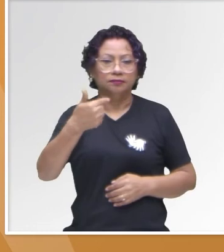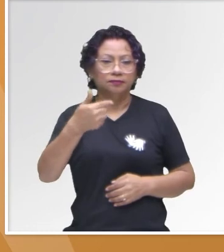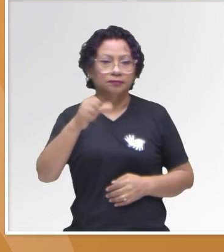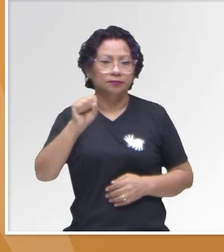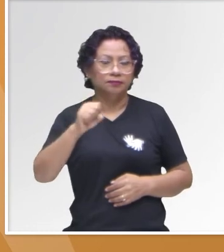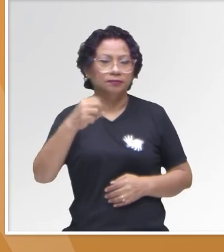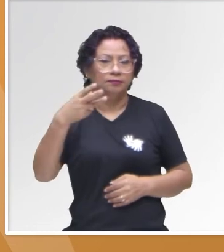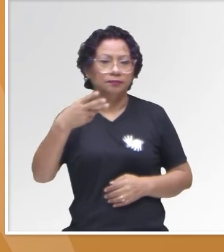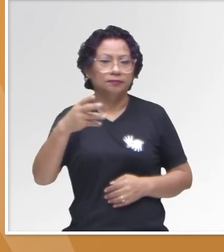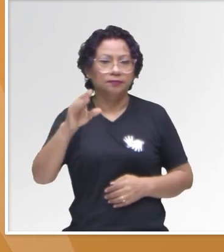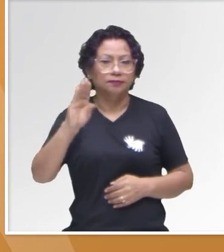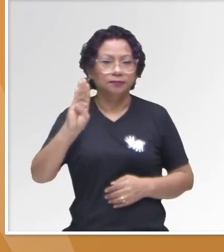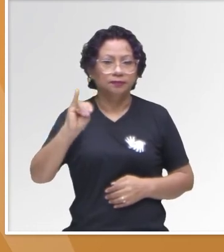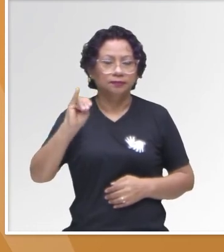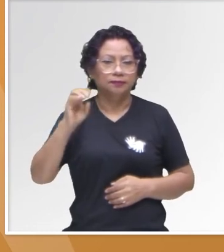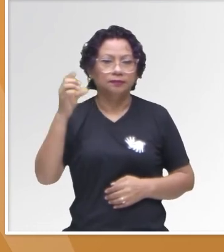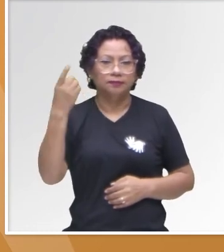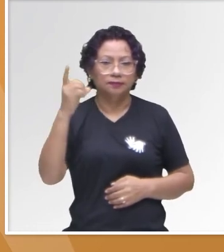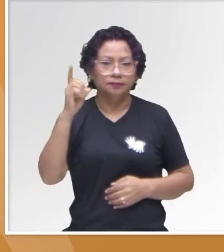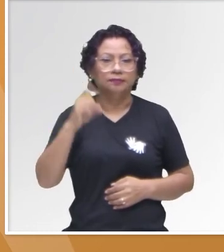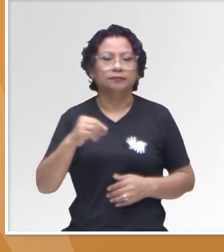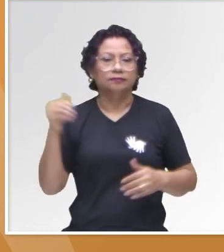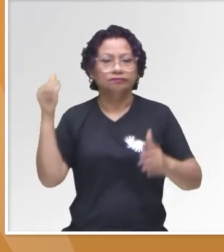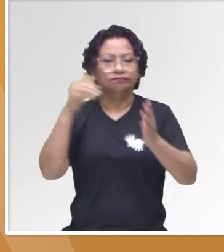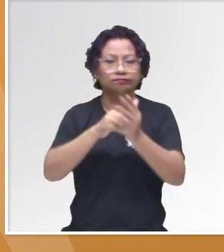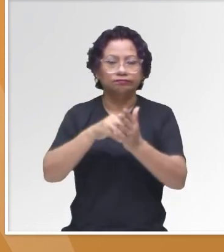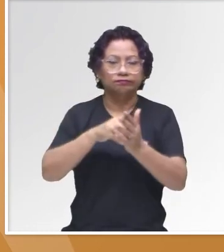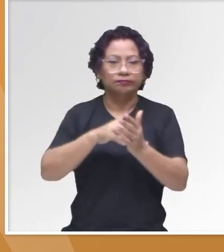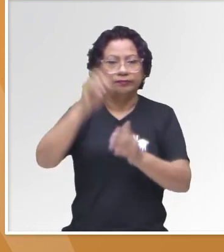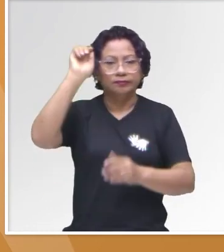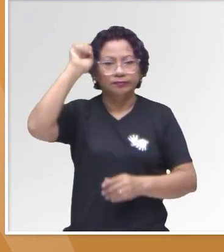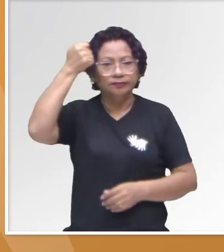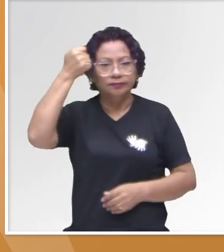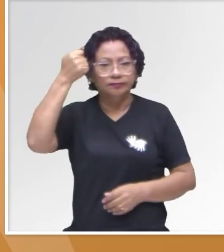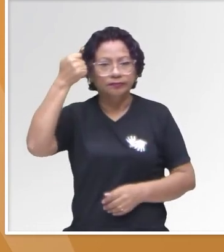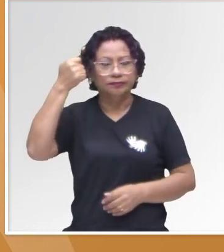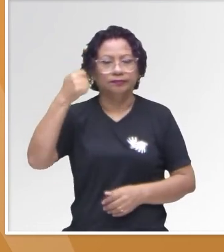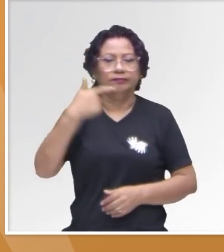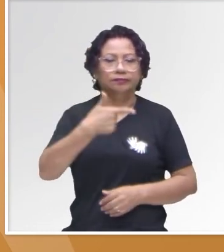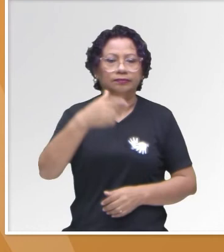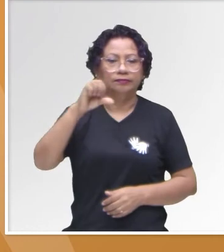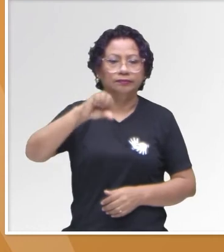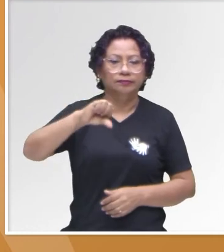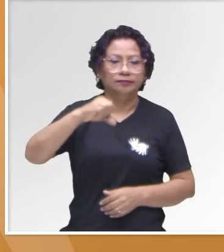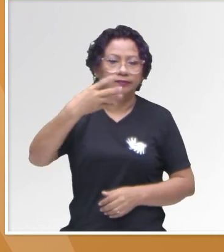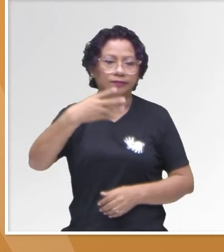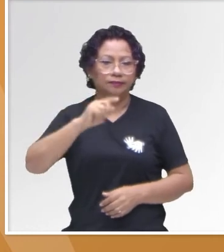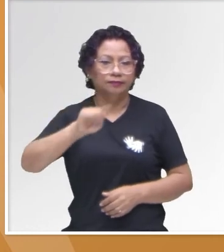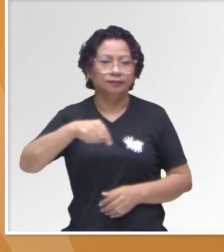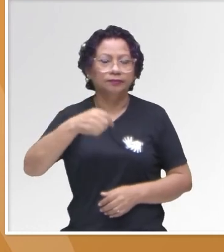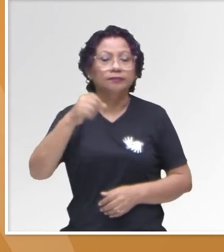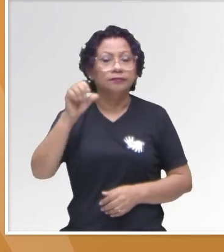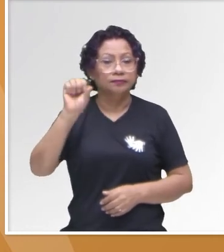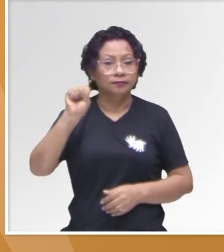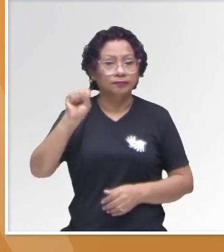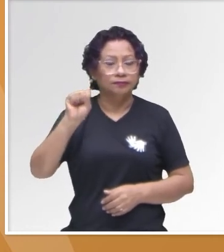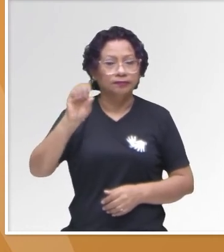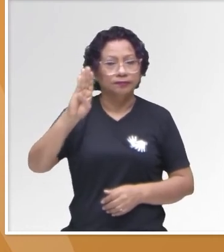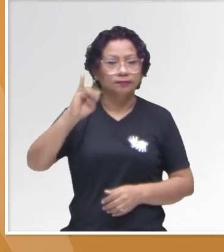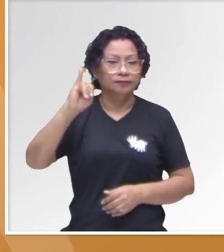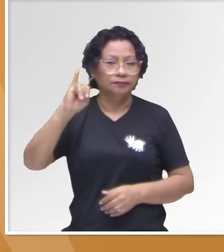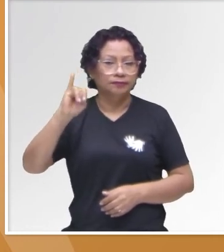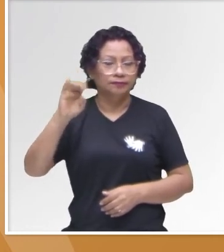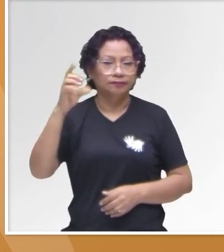com 294 milhões de dólares. Então, apenas para a gente fazer um comparativo, né, a África do Sul que já está aí um